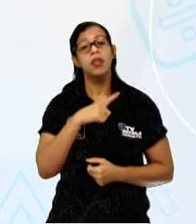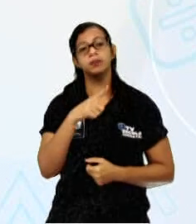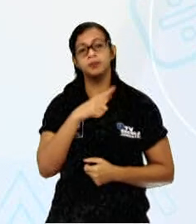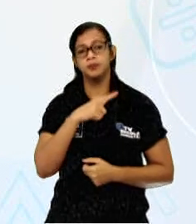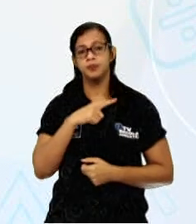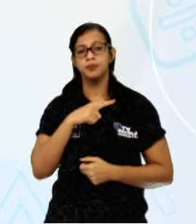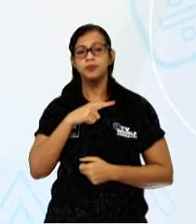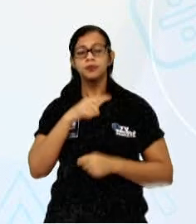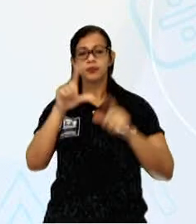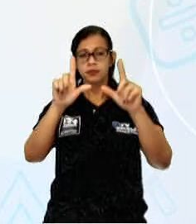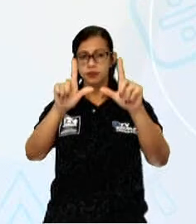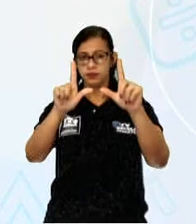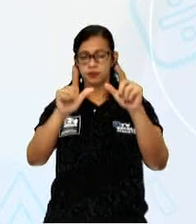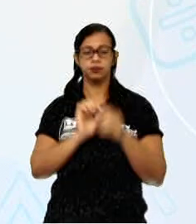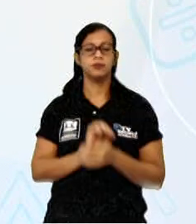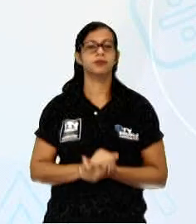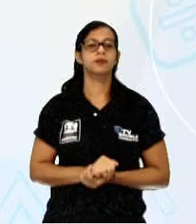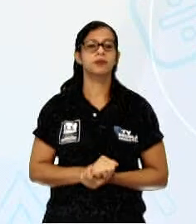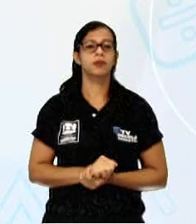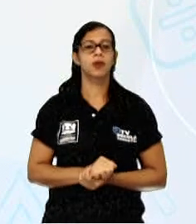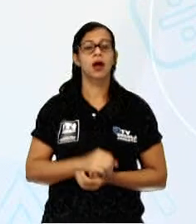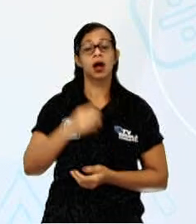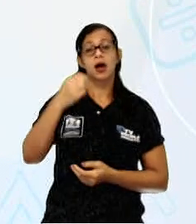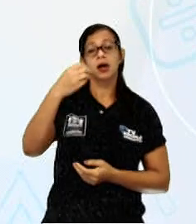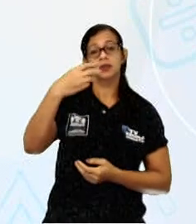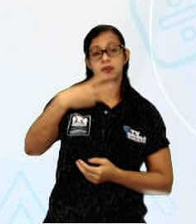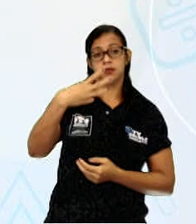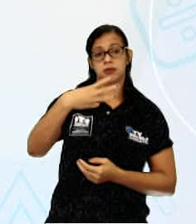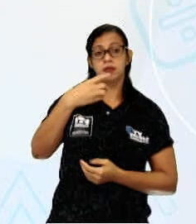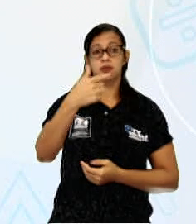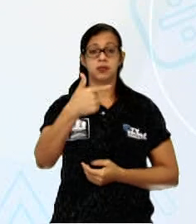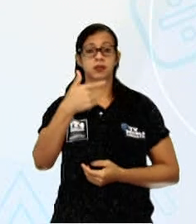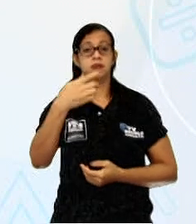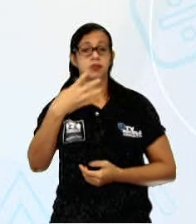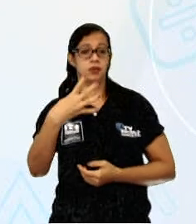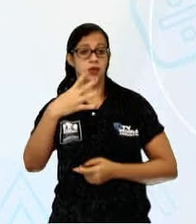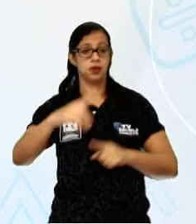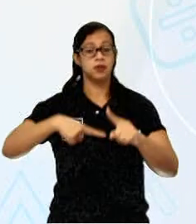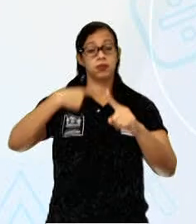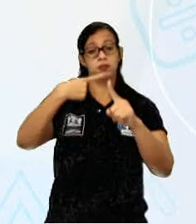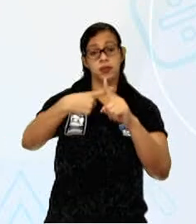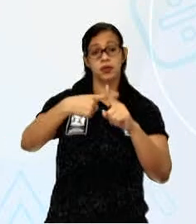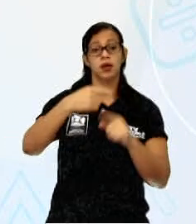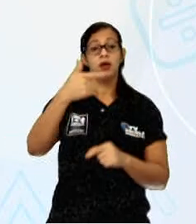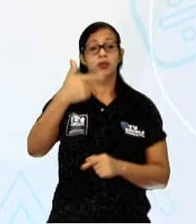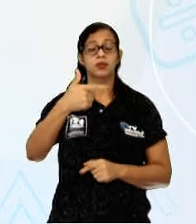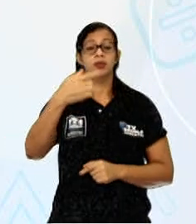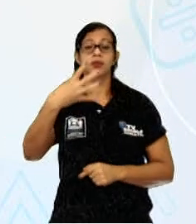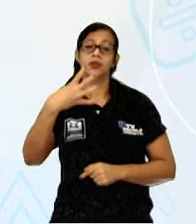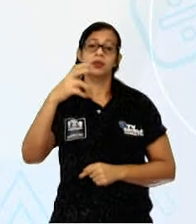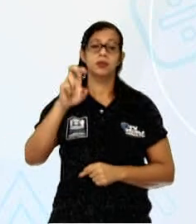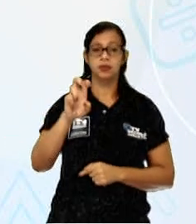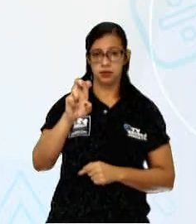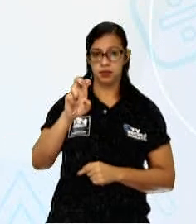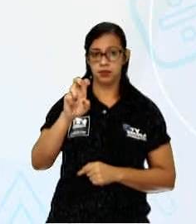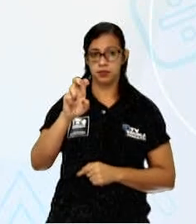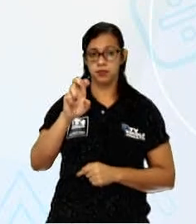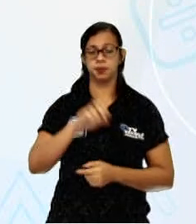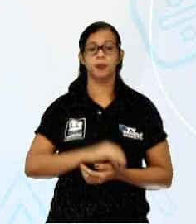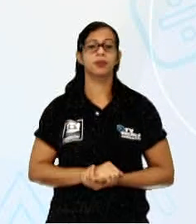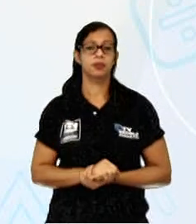temos aqui na primeira parcela 324 mais 245 na segunda parcela